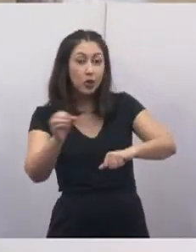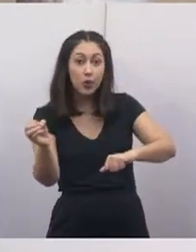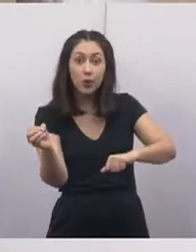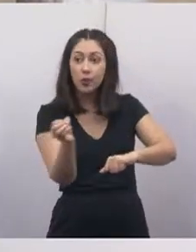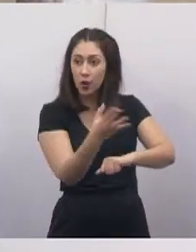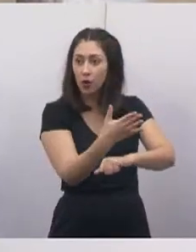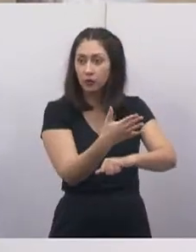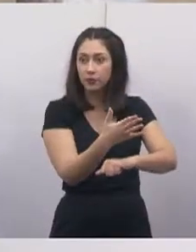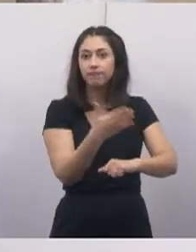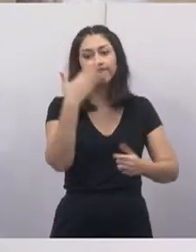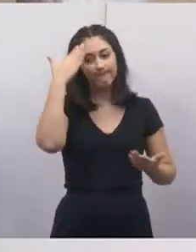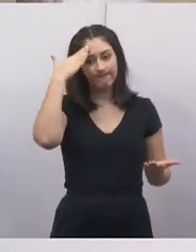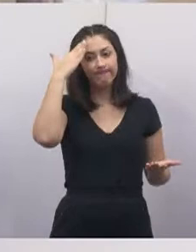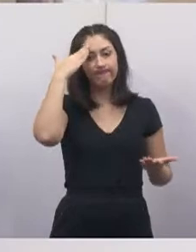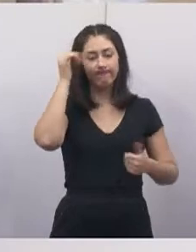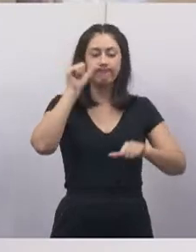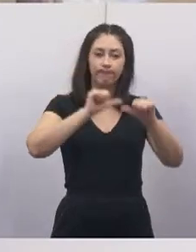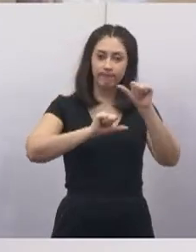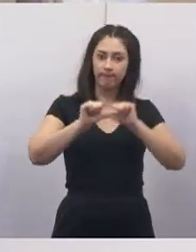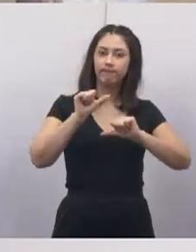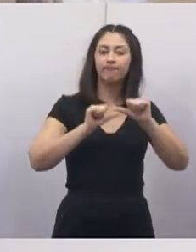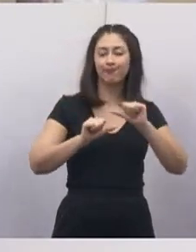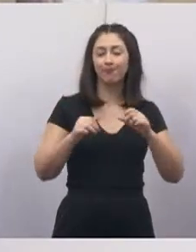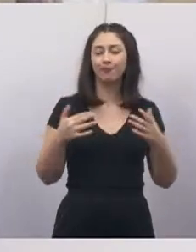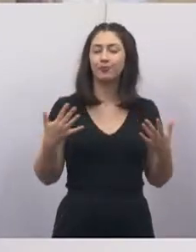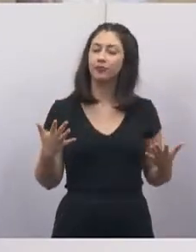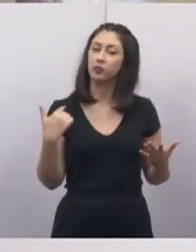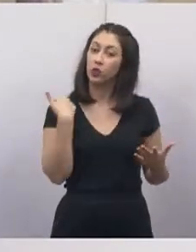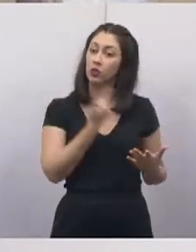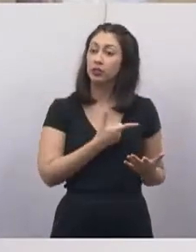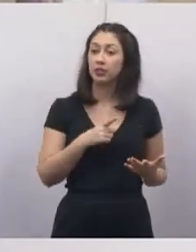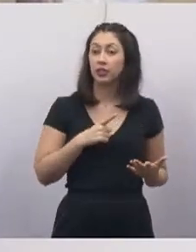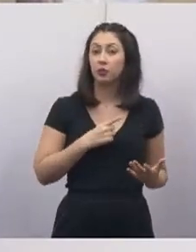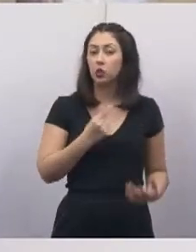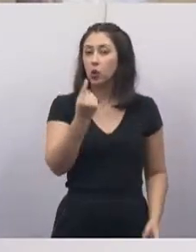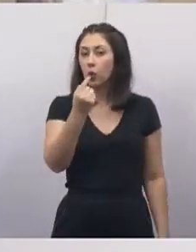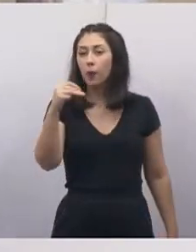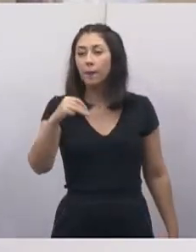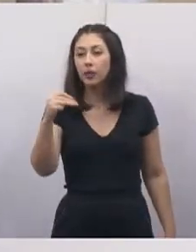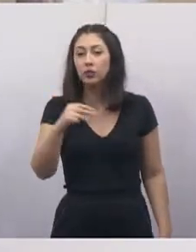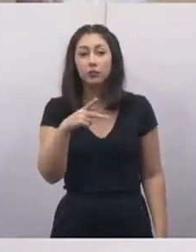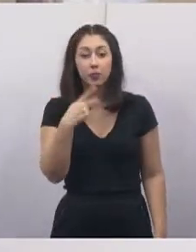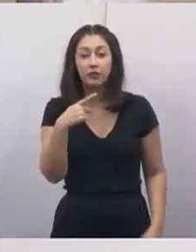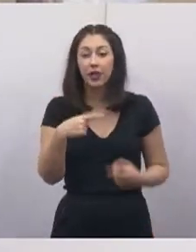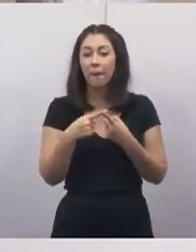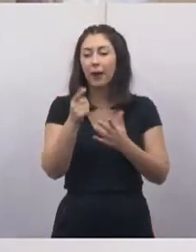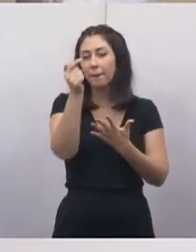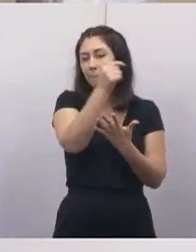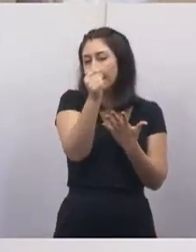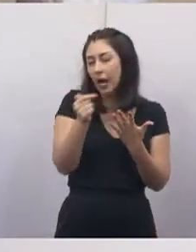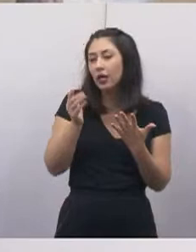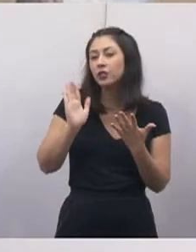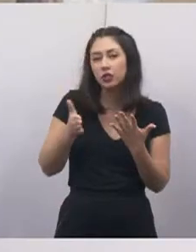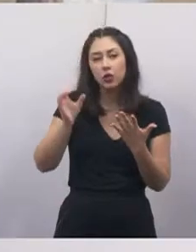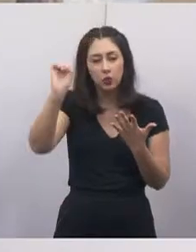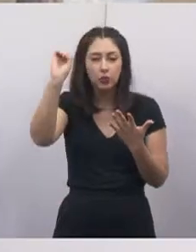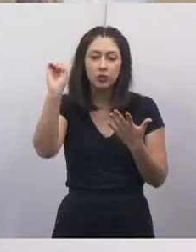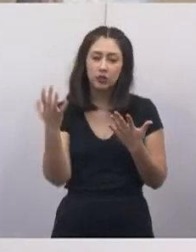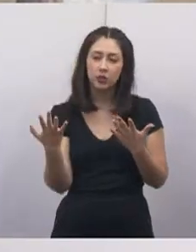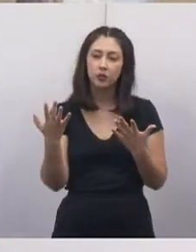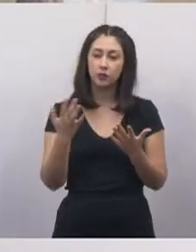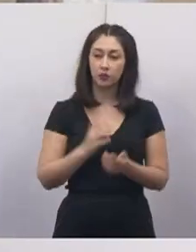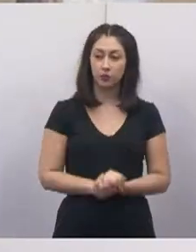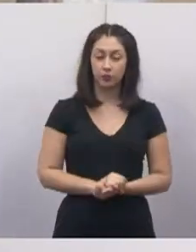sabe como que foi transformada aquela região. Então, nós temos 1 minuto aqui para falar e muita coisa já foi feita no governo